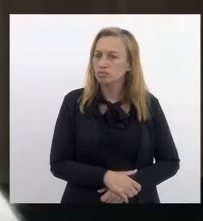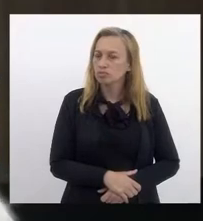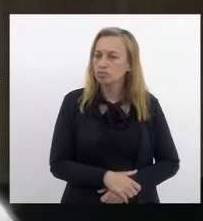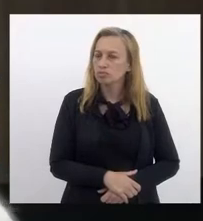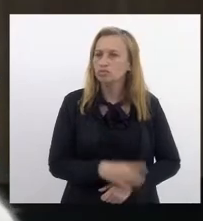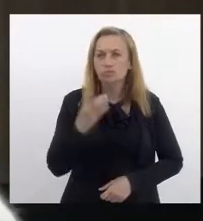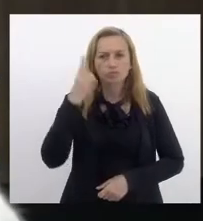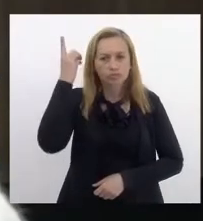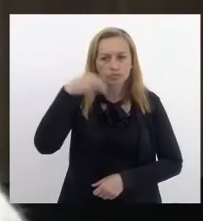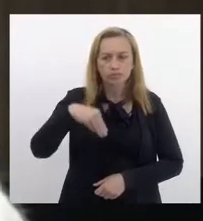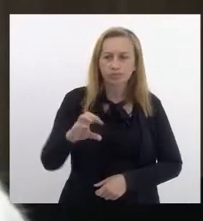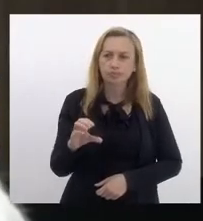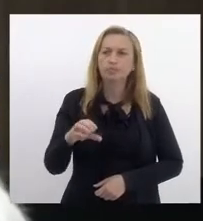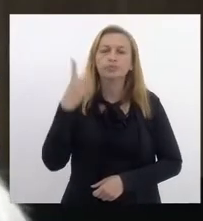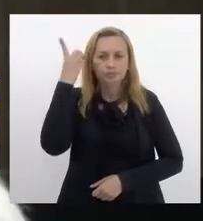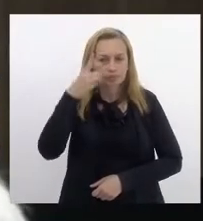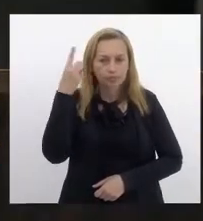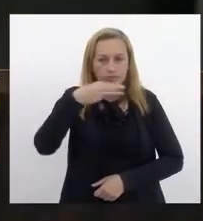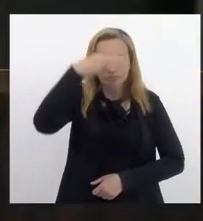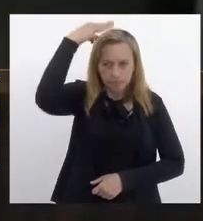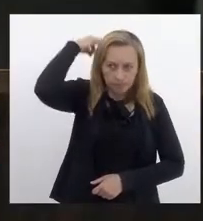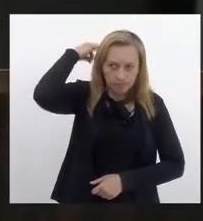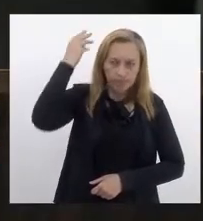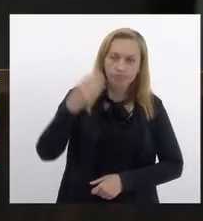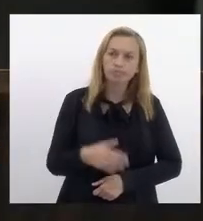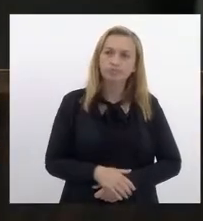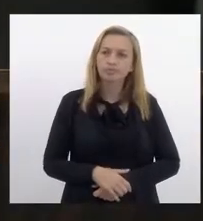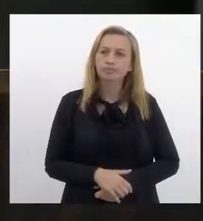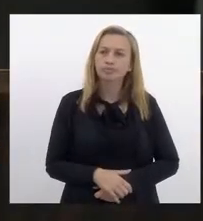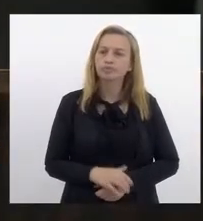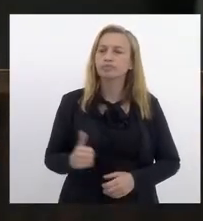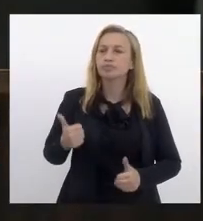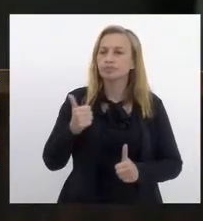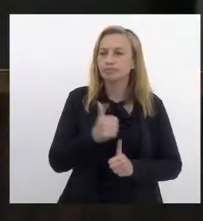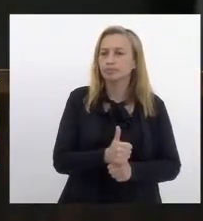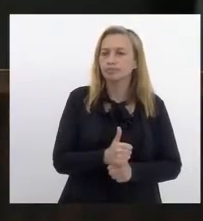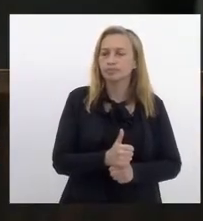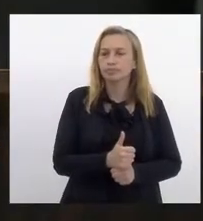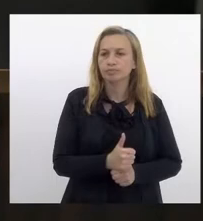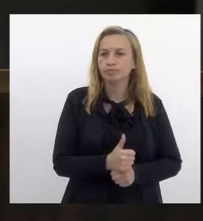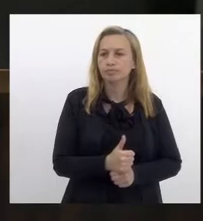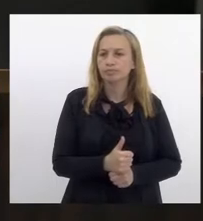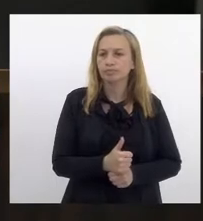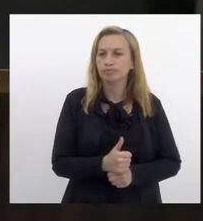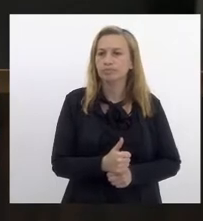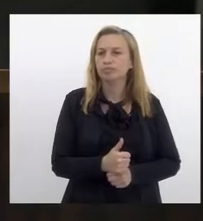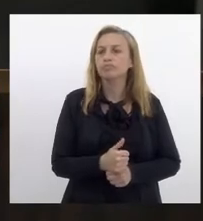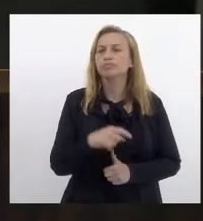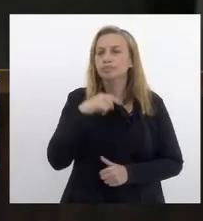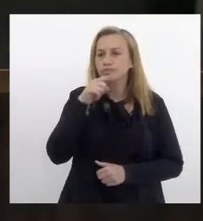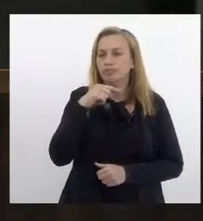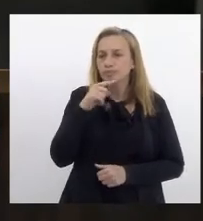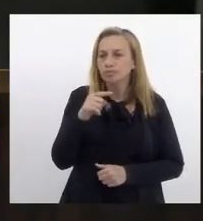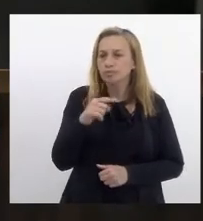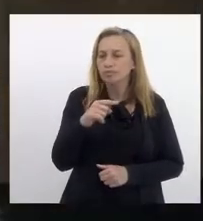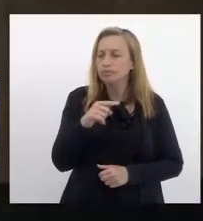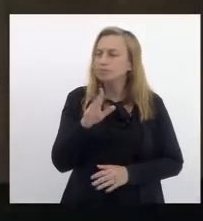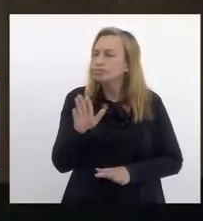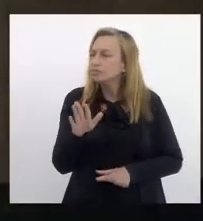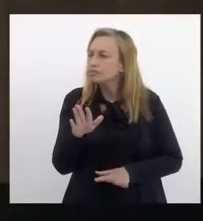Deputado Carlos Mink, o deputado Márcio concluiu para o substitutivo. A Vossa Excelência tem a dúvida em